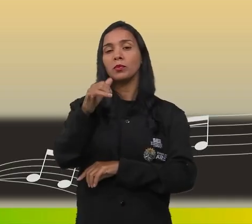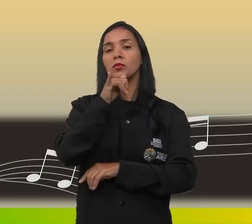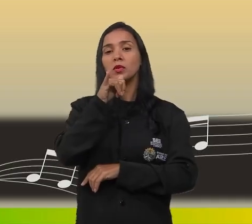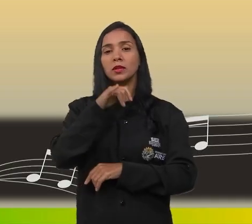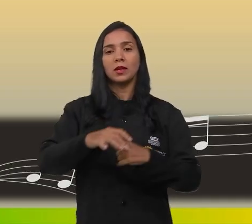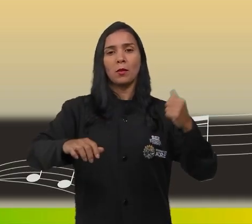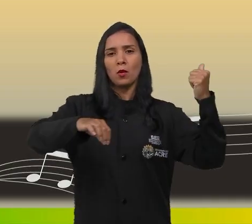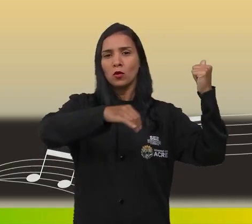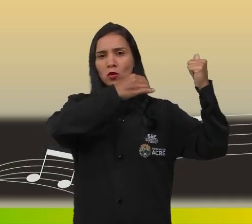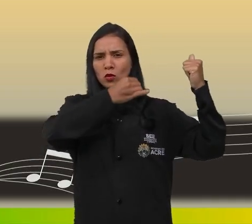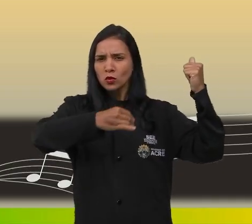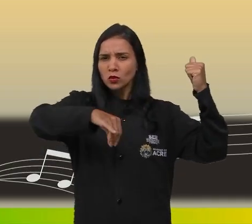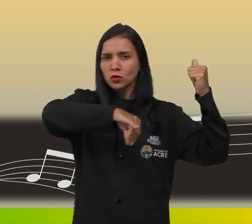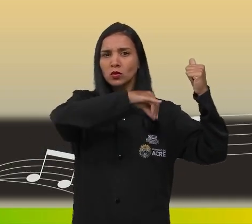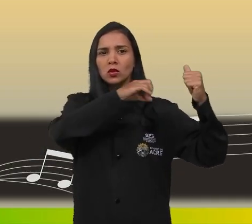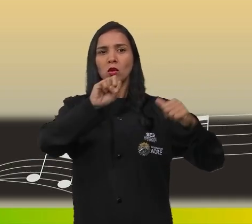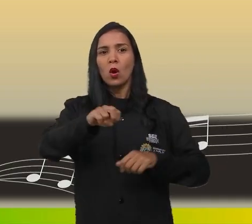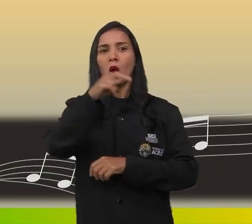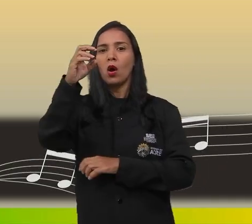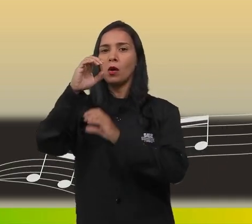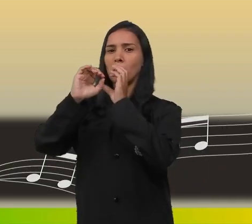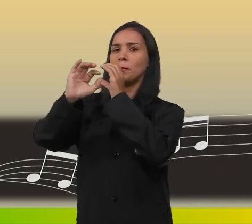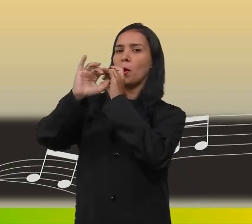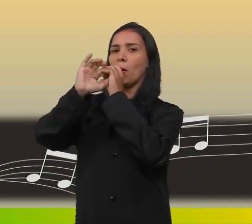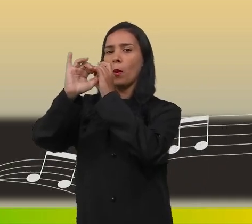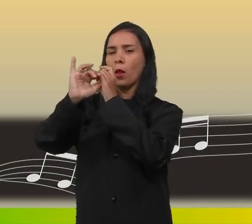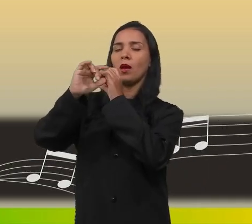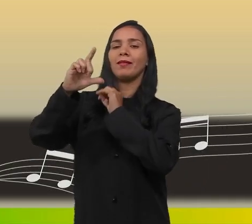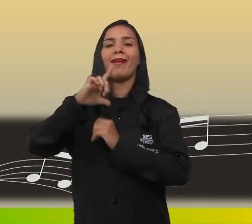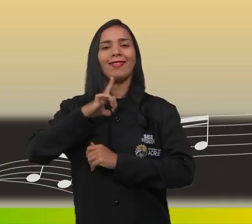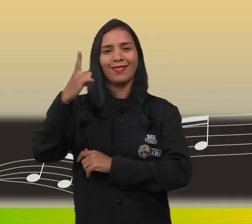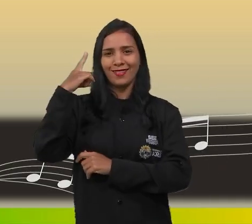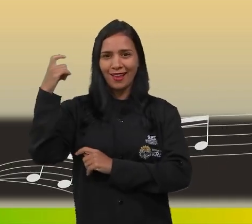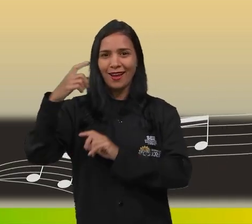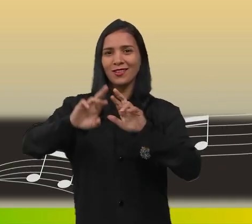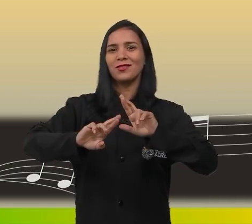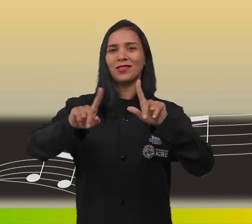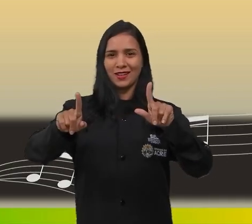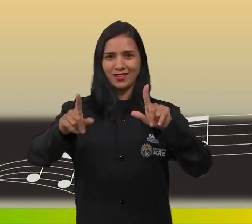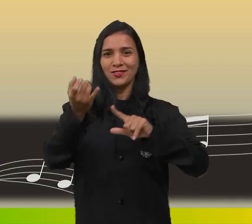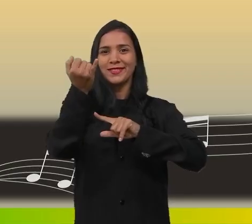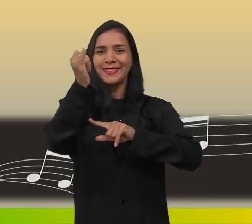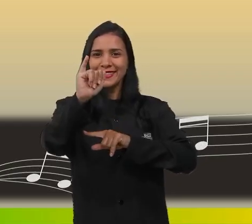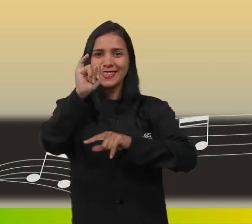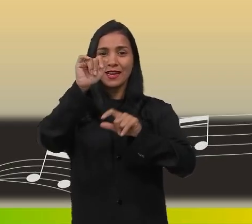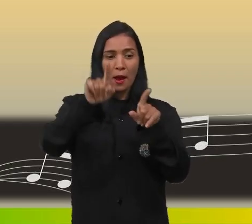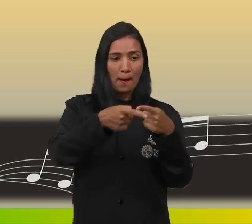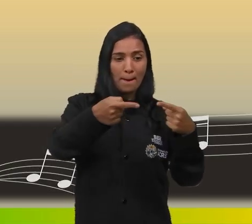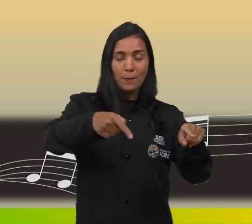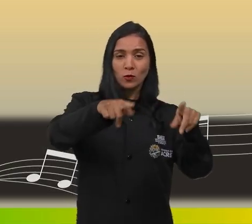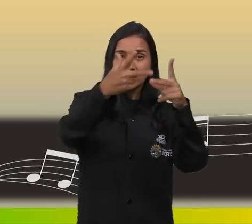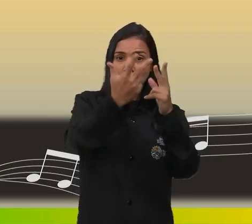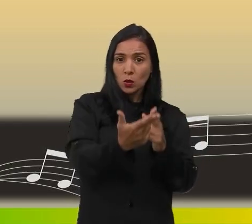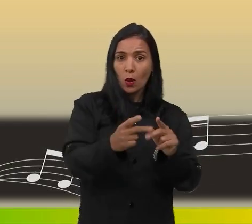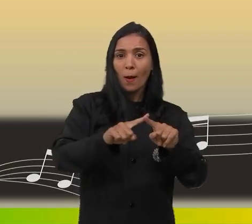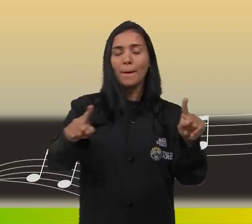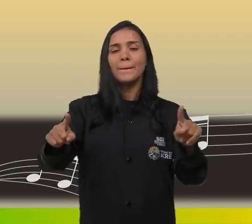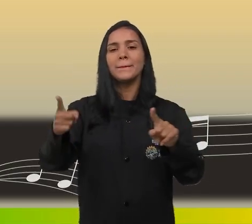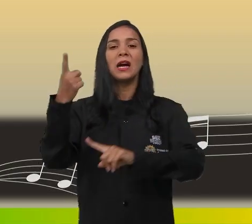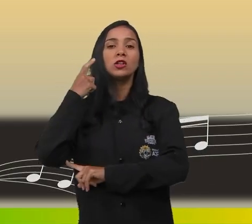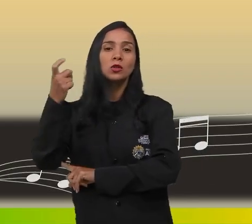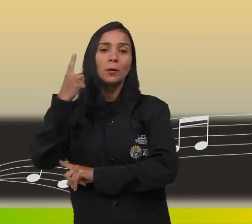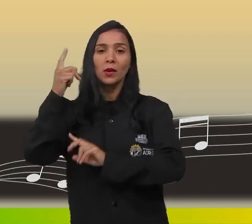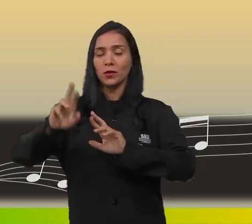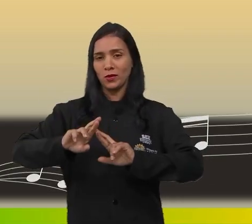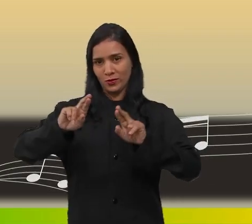e um clarinete soam distintamente diferentes ao tocar a mesma melodia. Essa característica